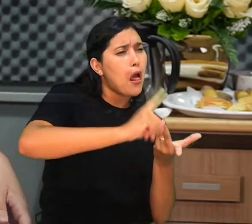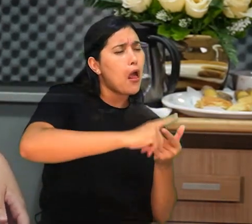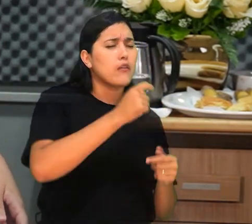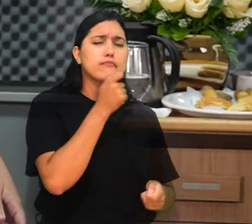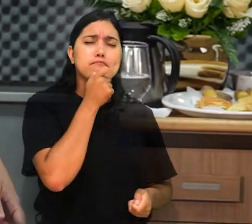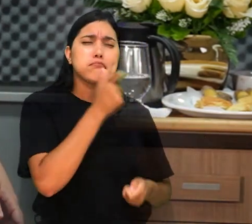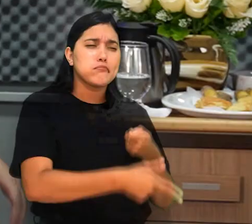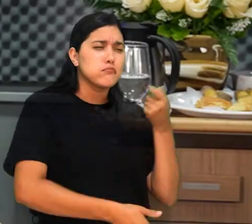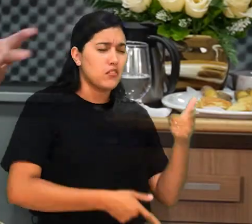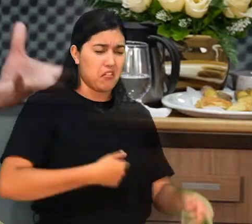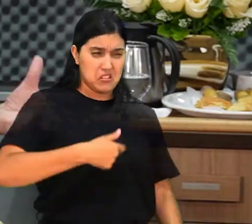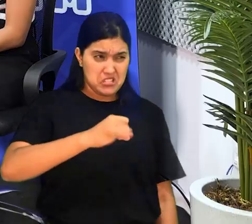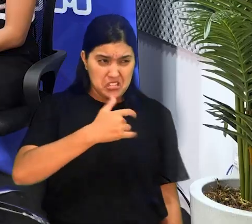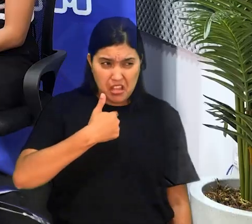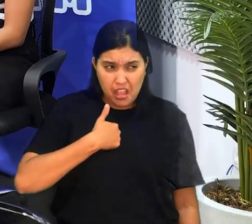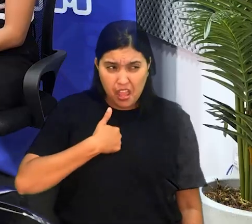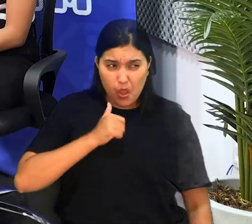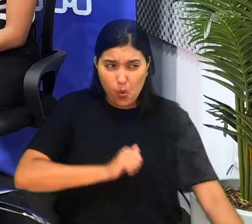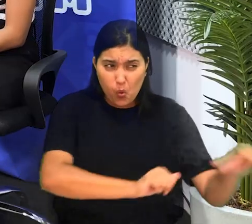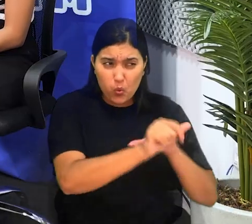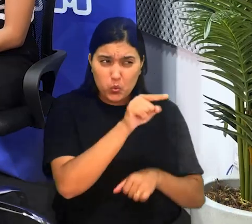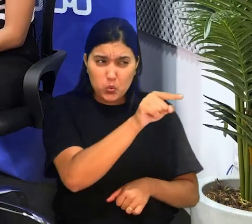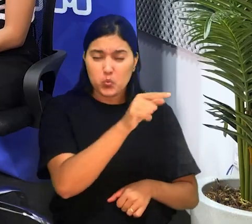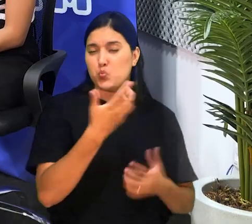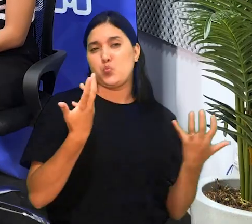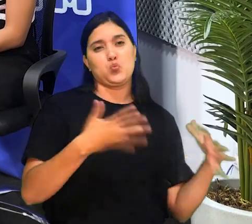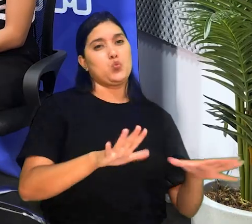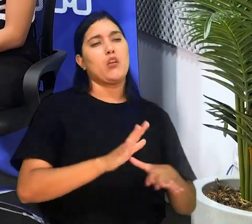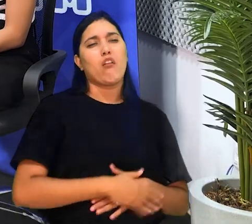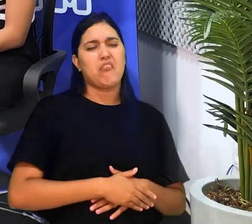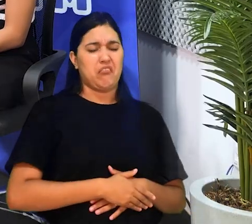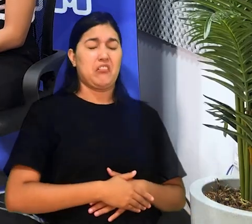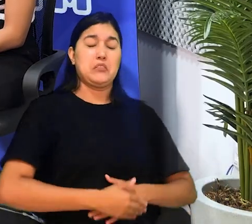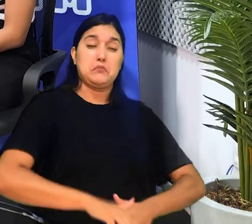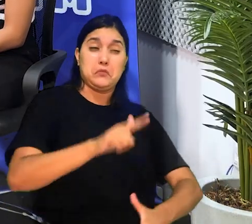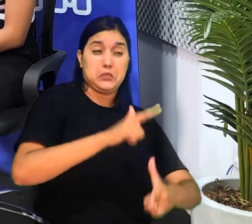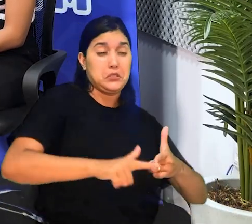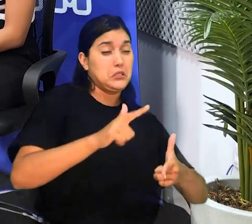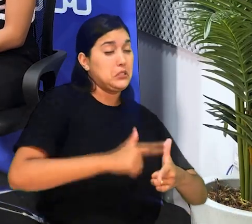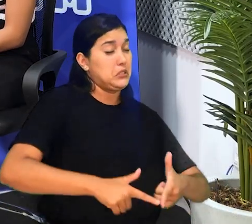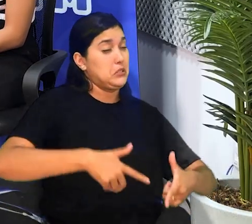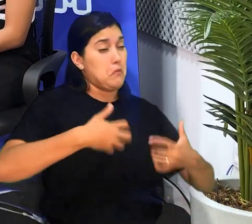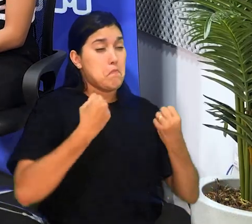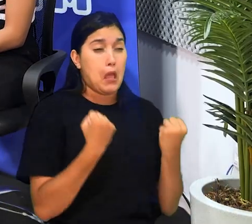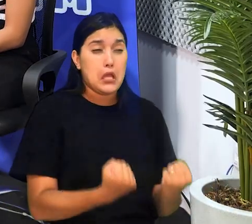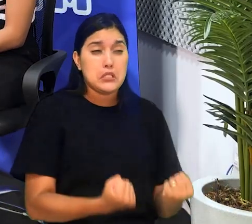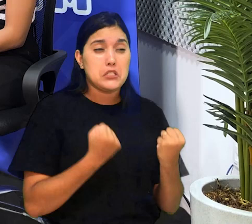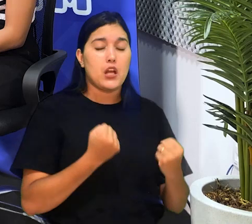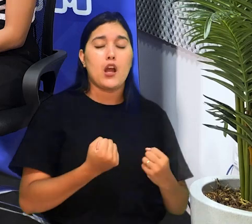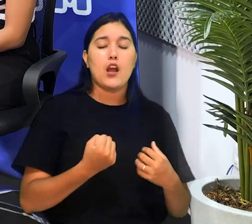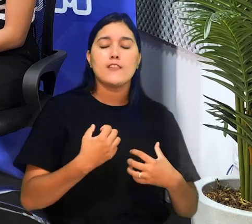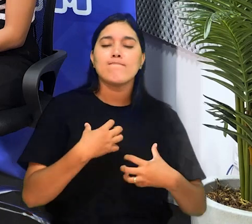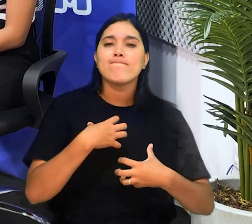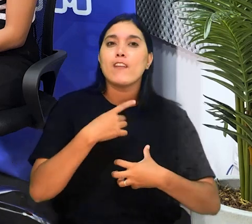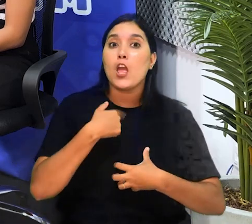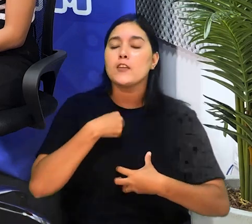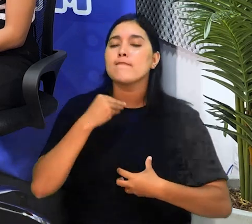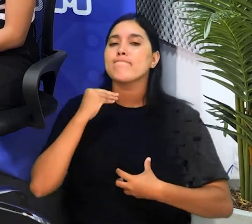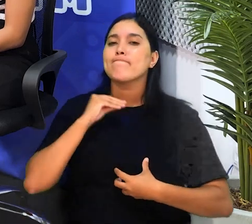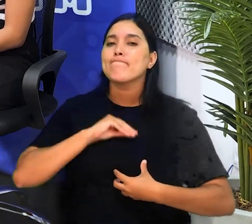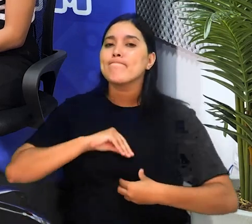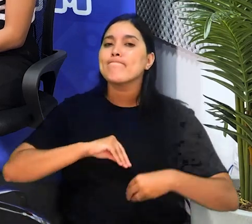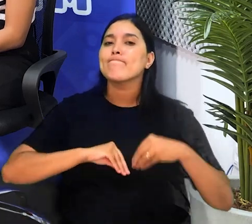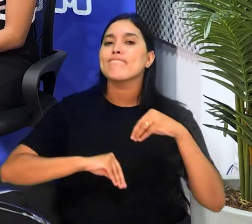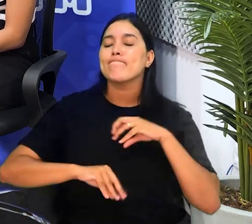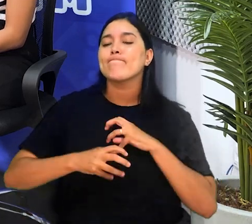ter um filho com surdo, como é que ele vai cuidar da tua filha? Como é que vai ser isso? Como é que vai ser aquilo? Nossa, se fosse eu, não ia querer.